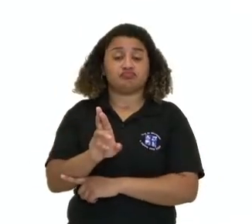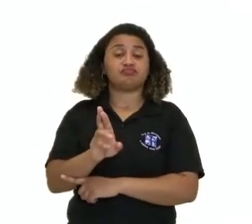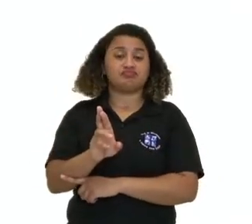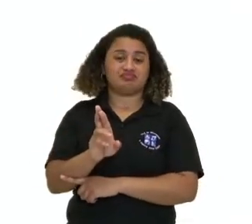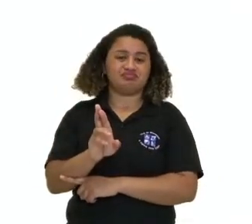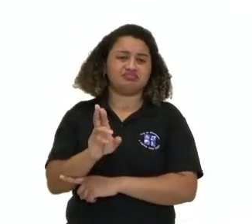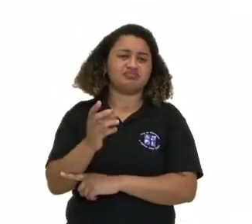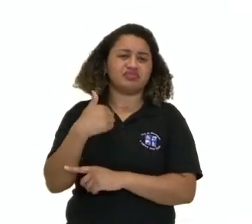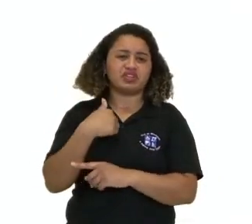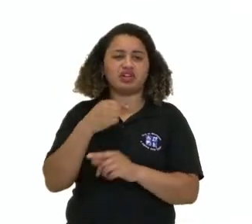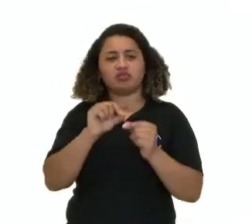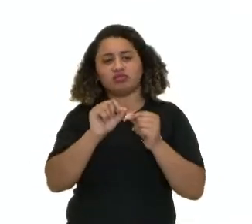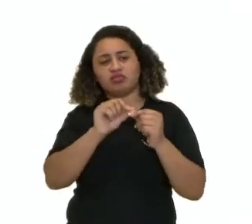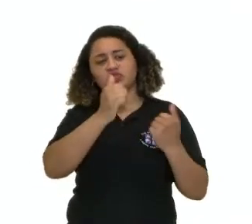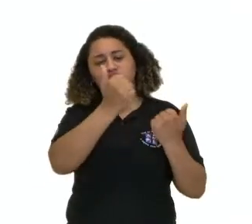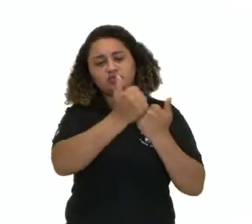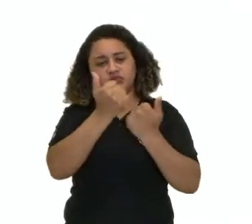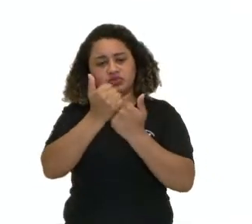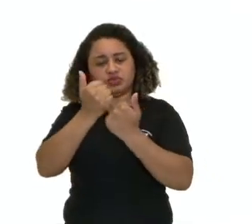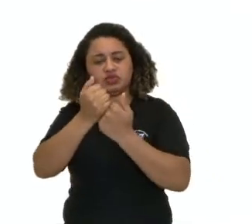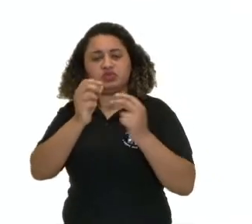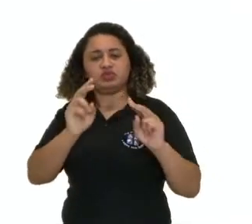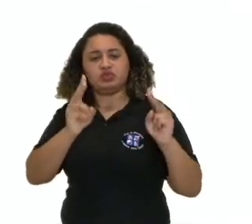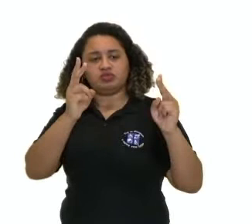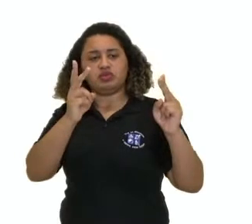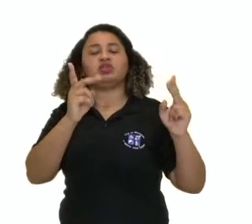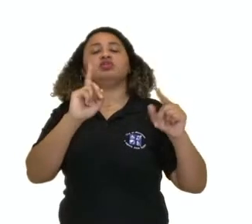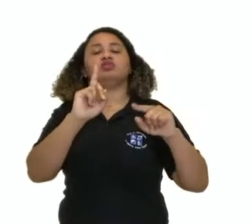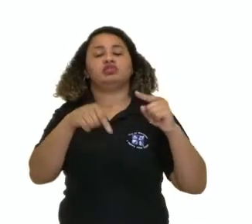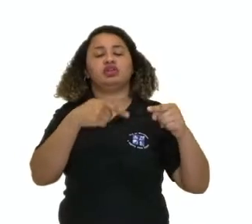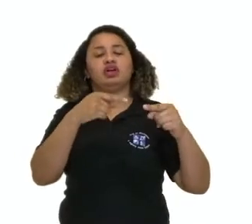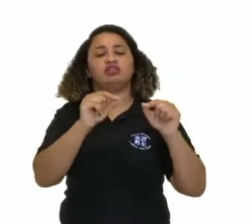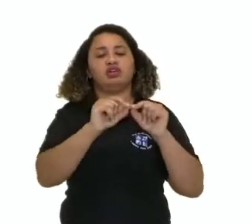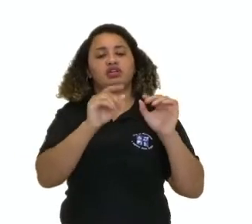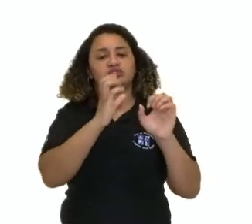275.760, dividido por 2, que deu